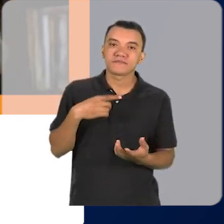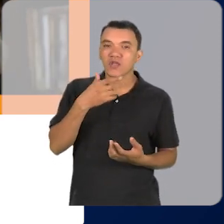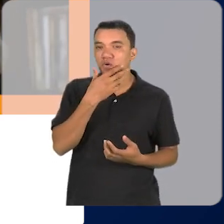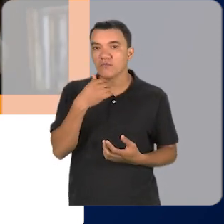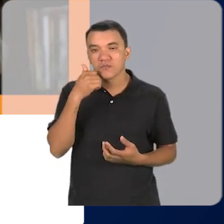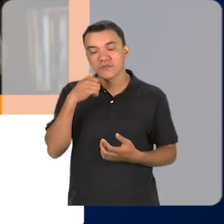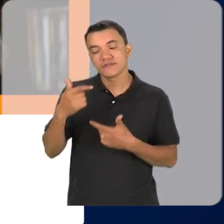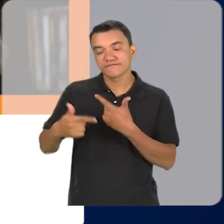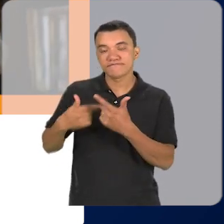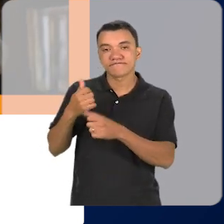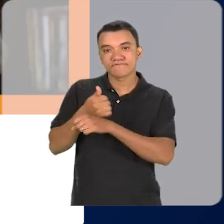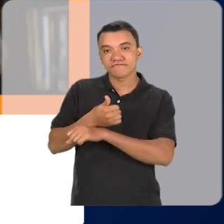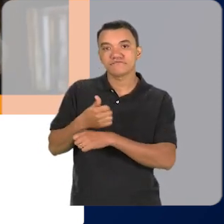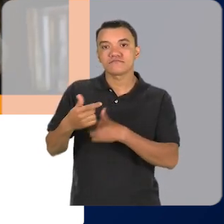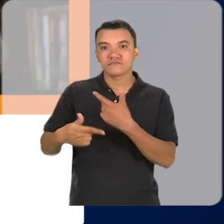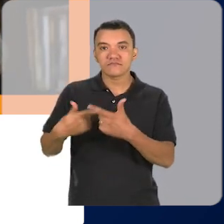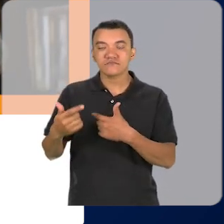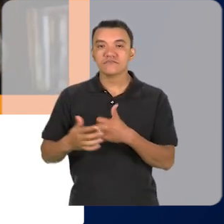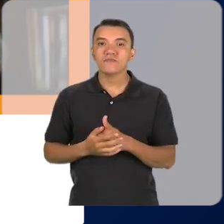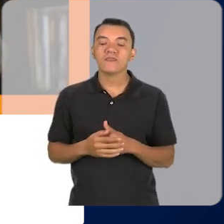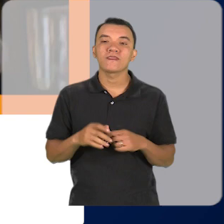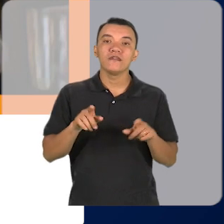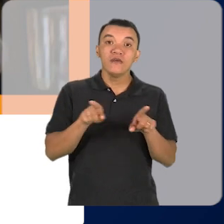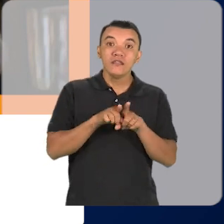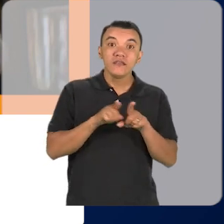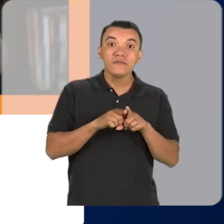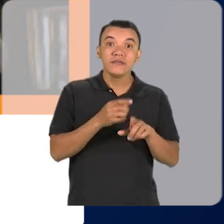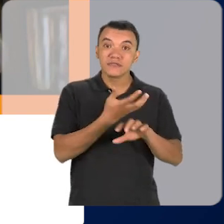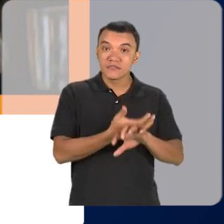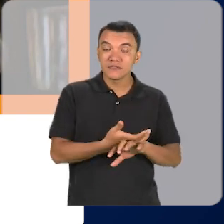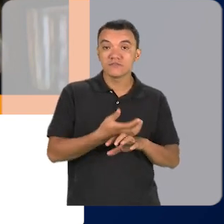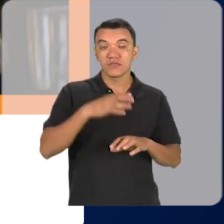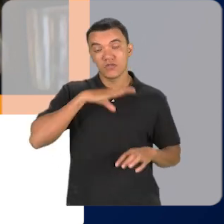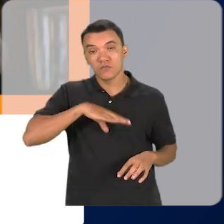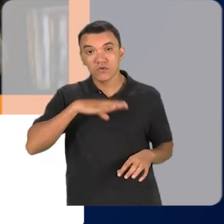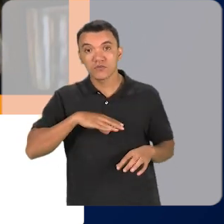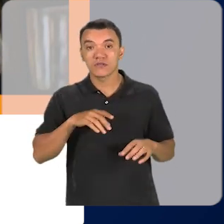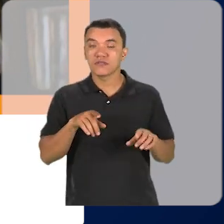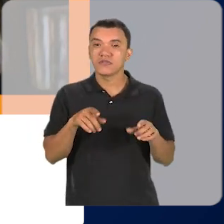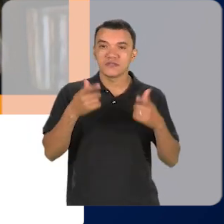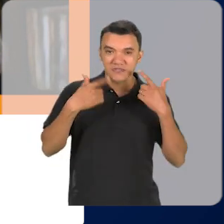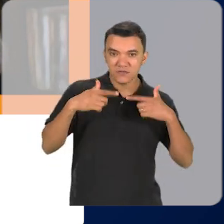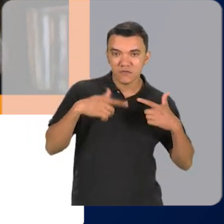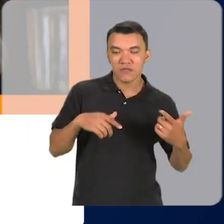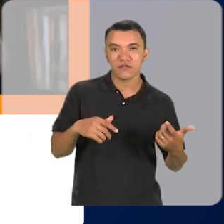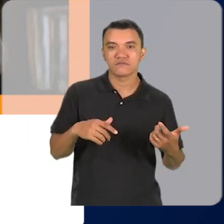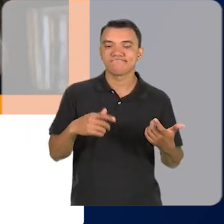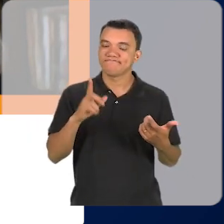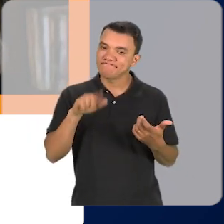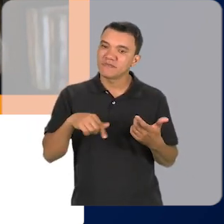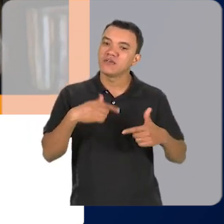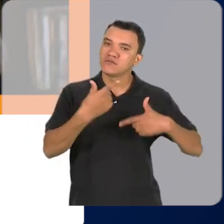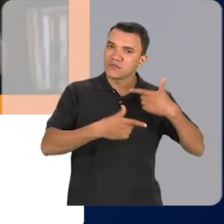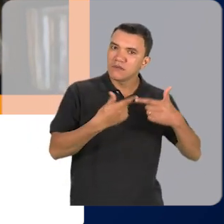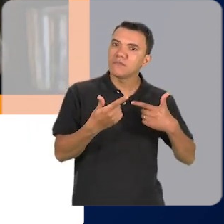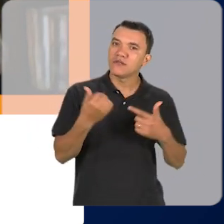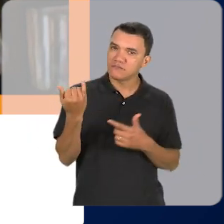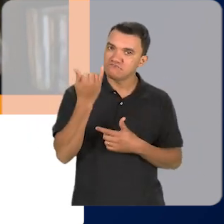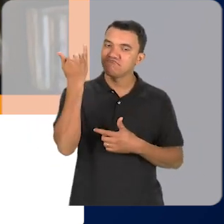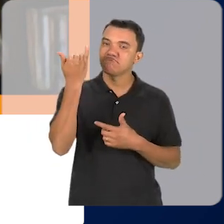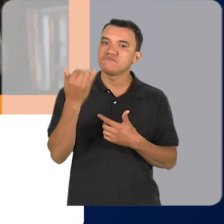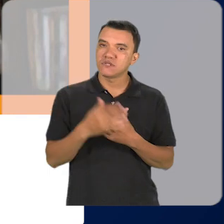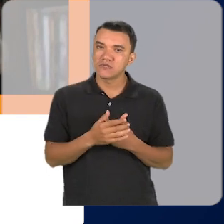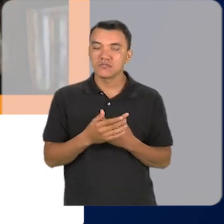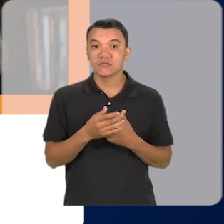da própria língua portuguesa, enfim, então, realmente é um trabalho que é importante, né, importante para que os estudantes